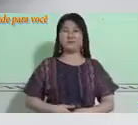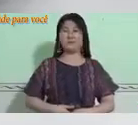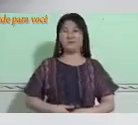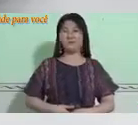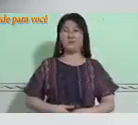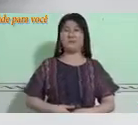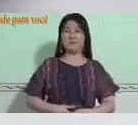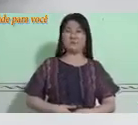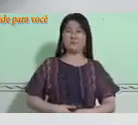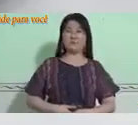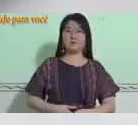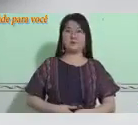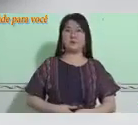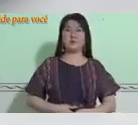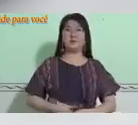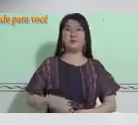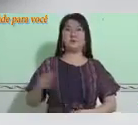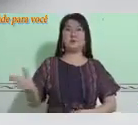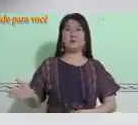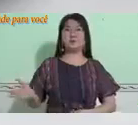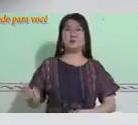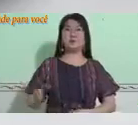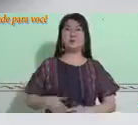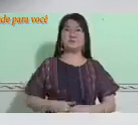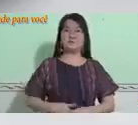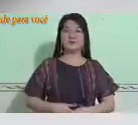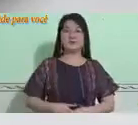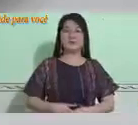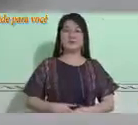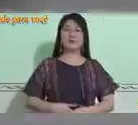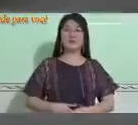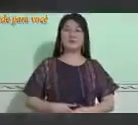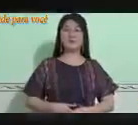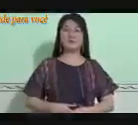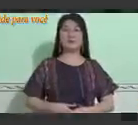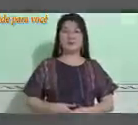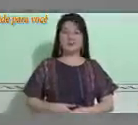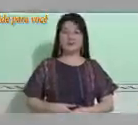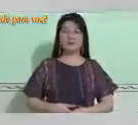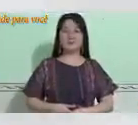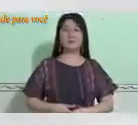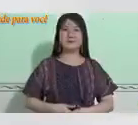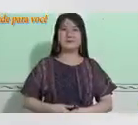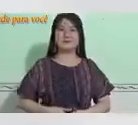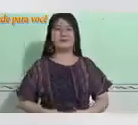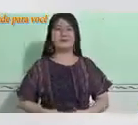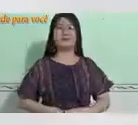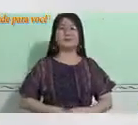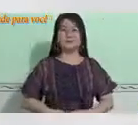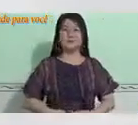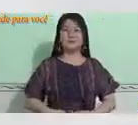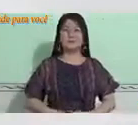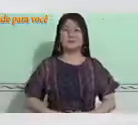A cirurgias na face e dentes, como a remoção de dentes, implantes ou cirurgia ortognática podem implicar na